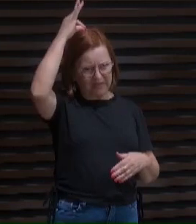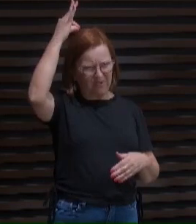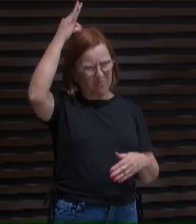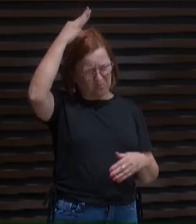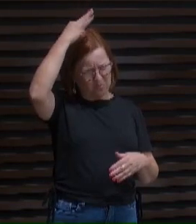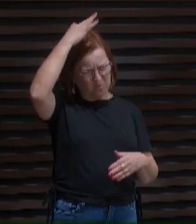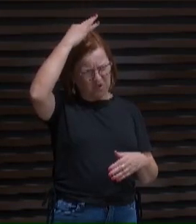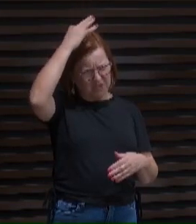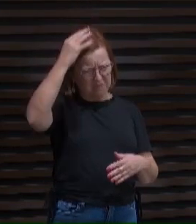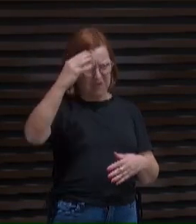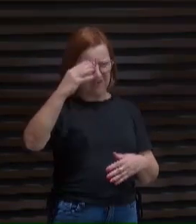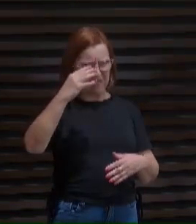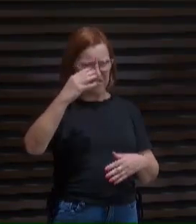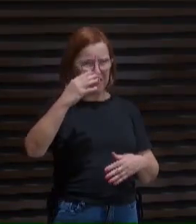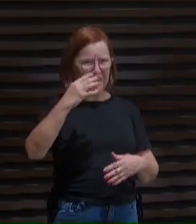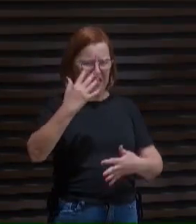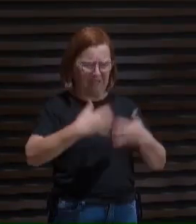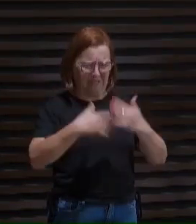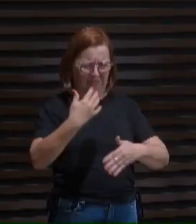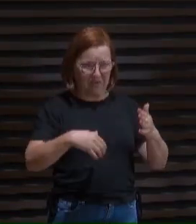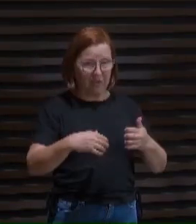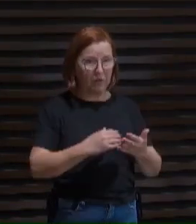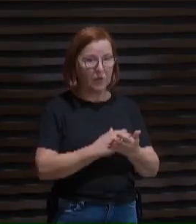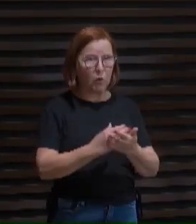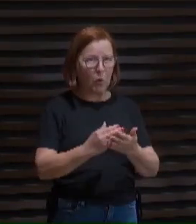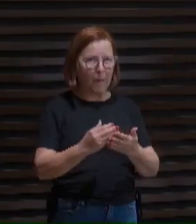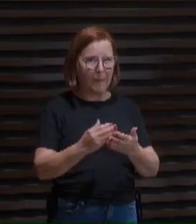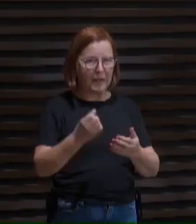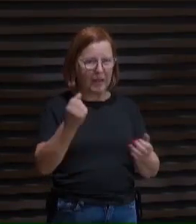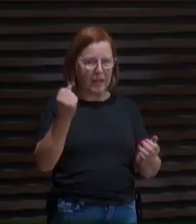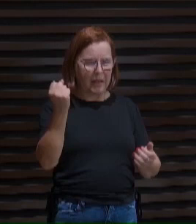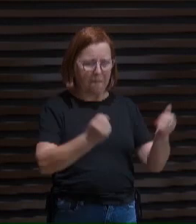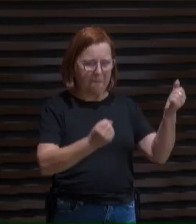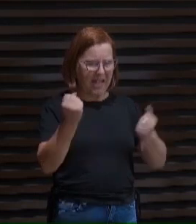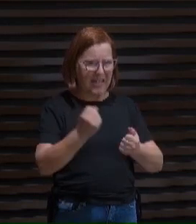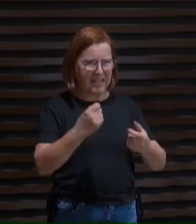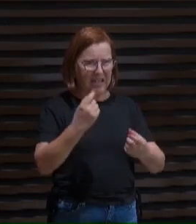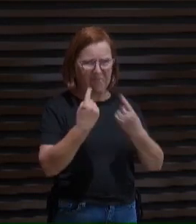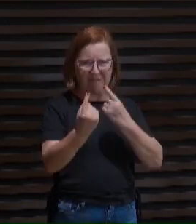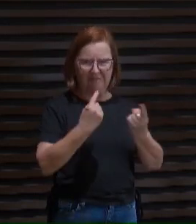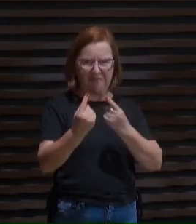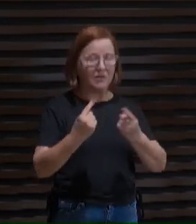e começaram a se matar entre si. E o povo louvando.